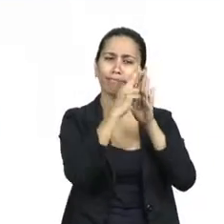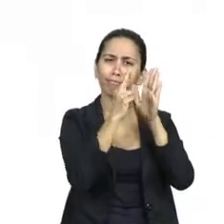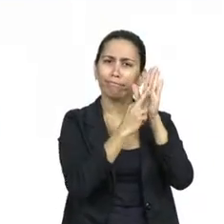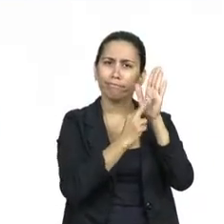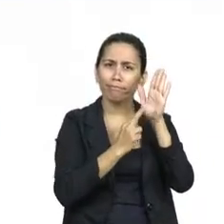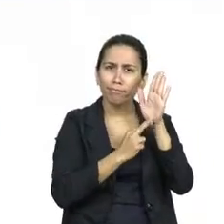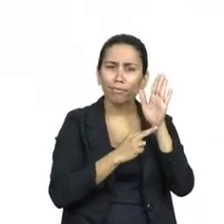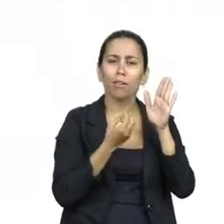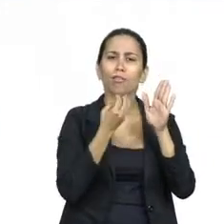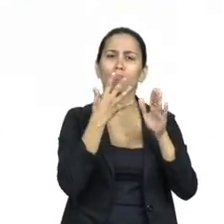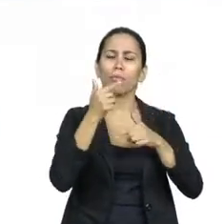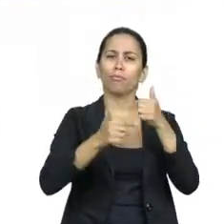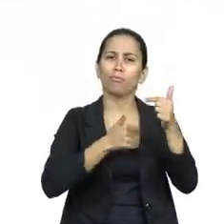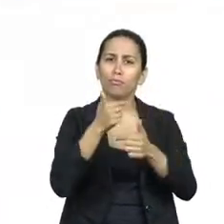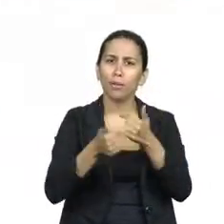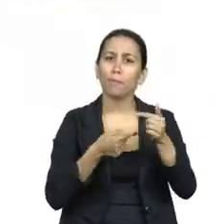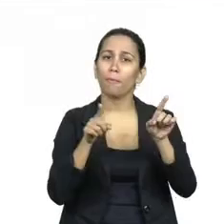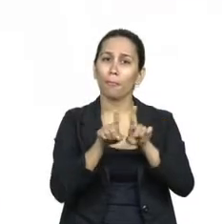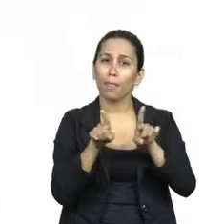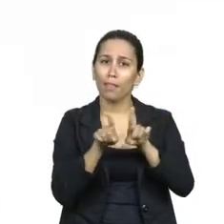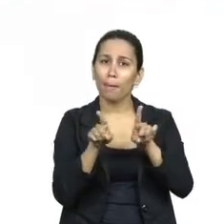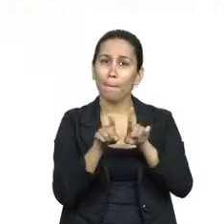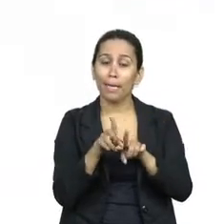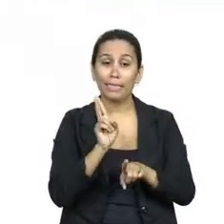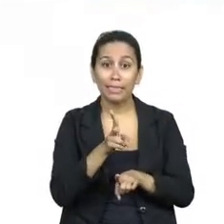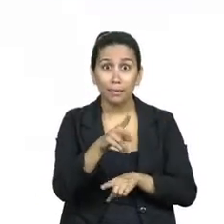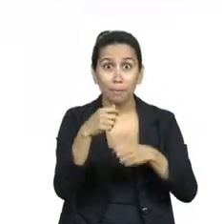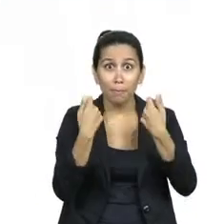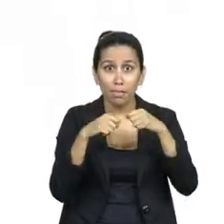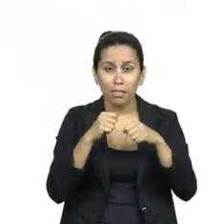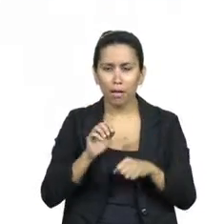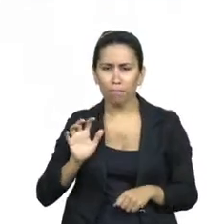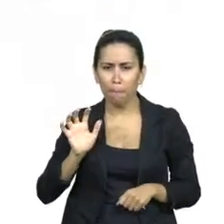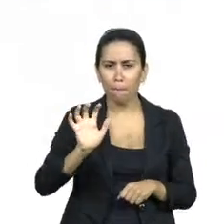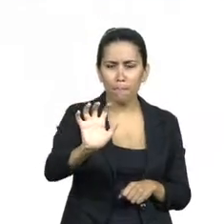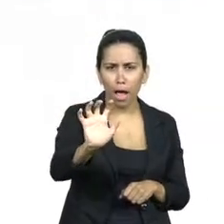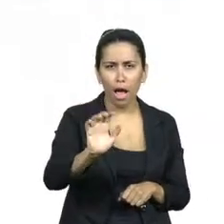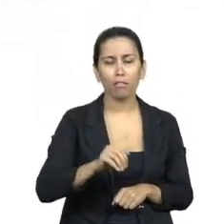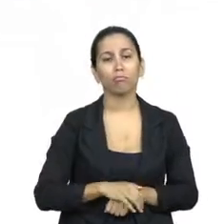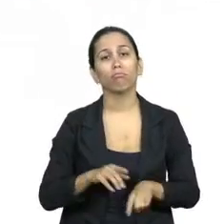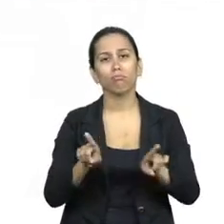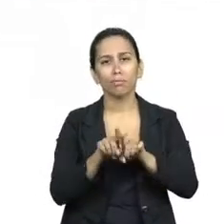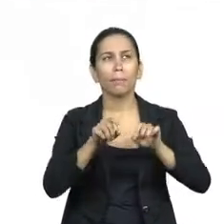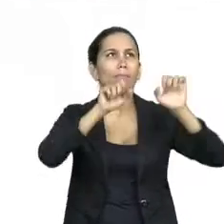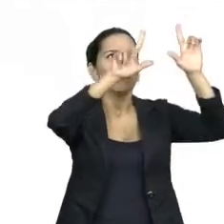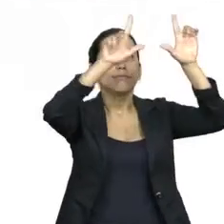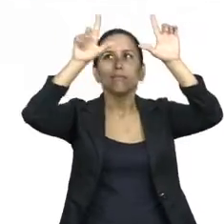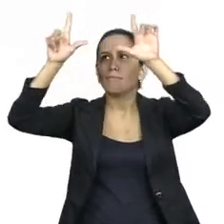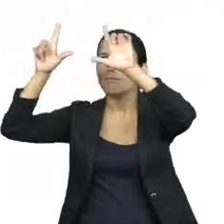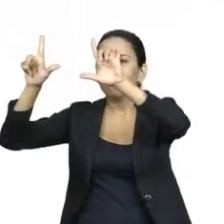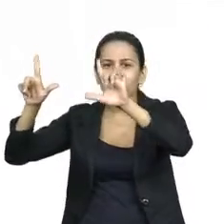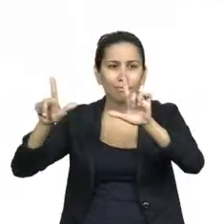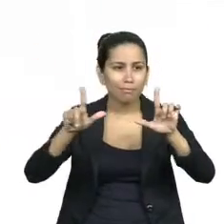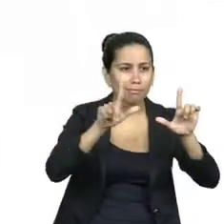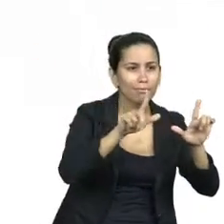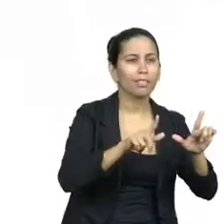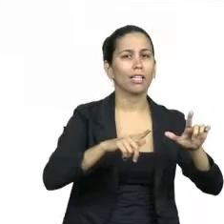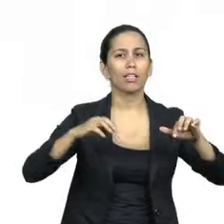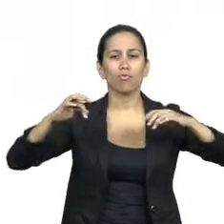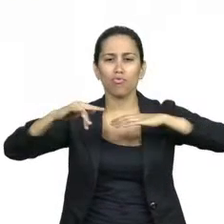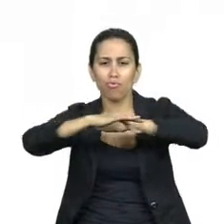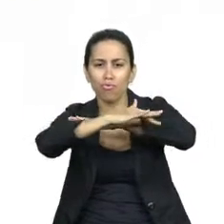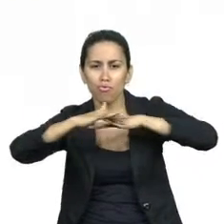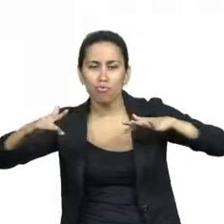conhecer bem os dispositivos de emergência dos equipamentos e seguir as sinalizações de circulação, mantendo livres